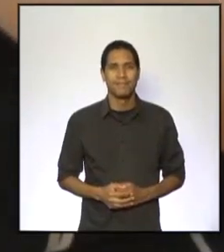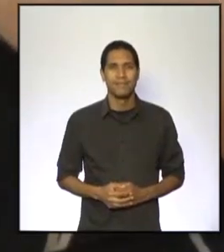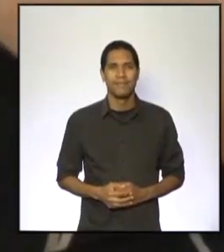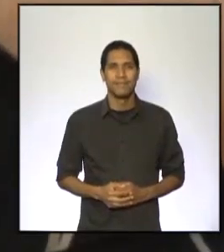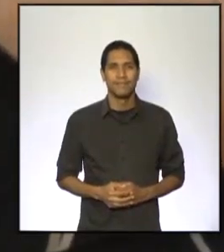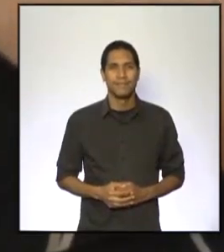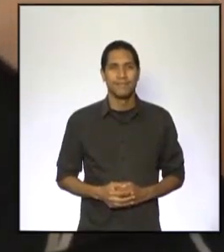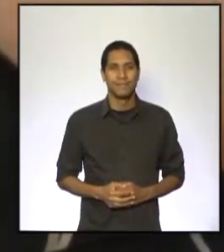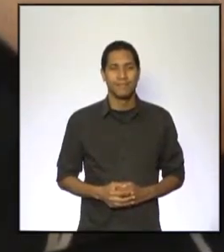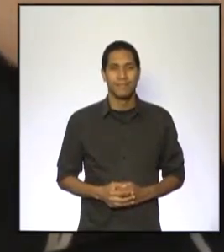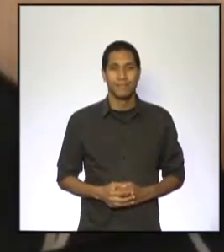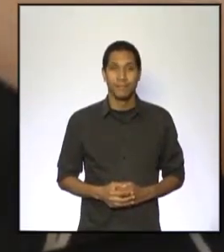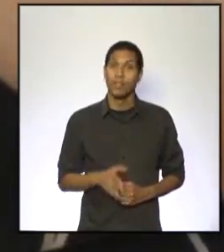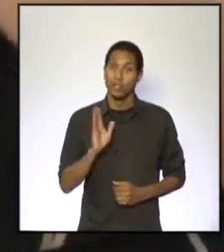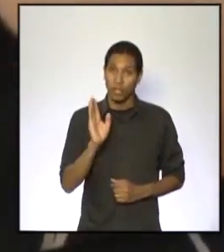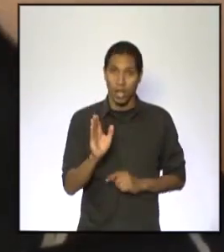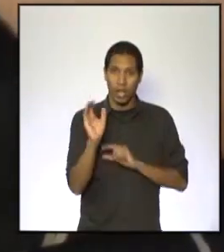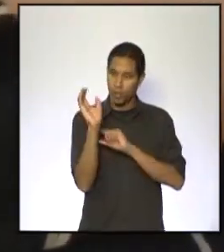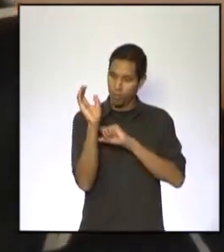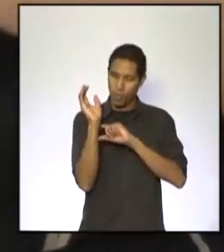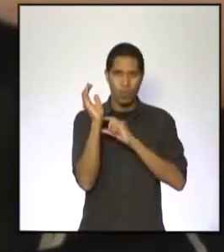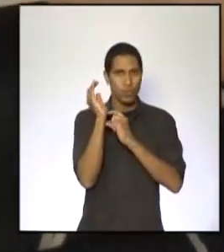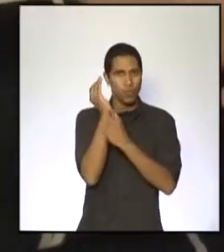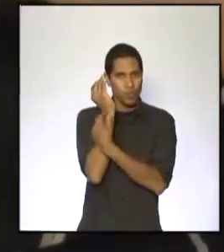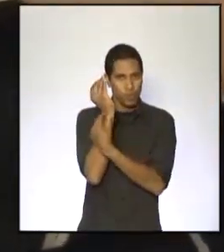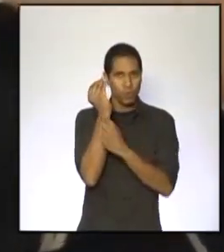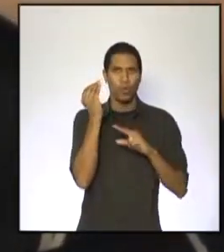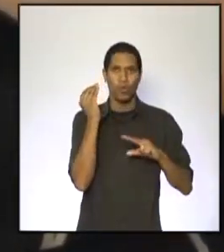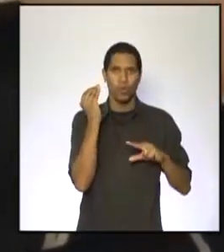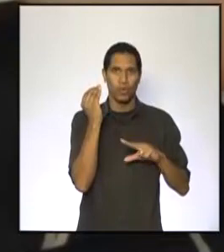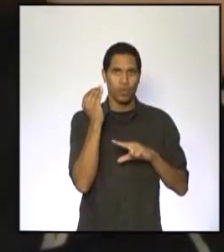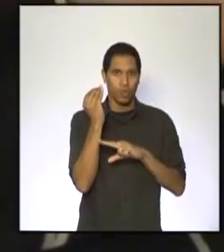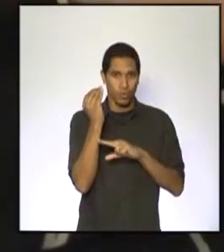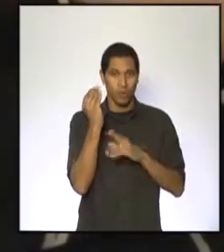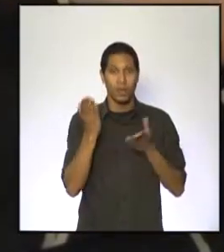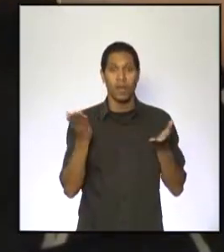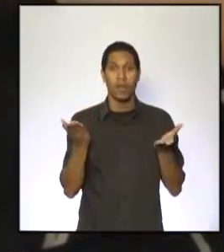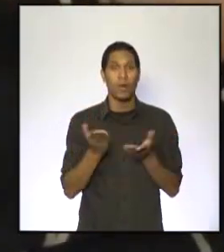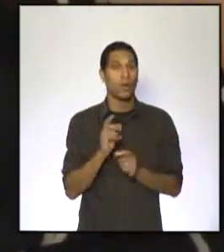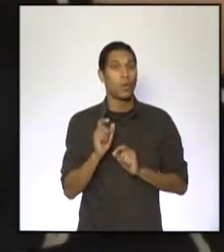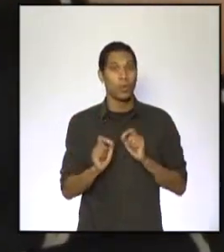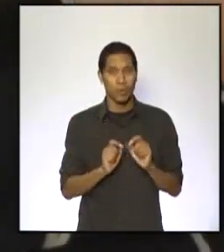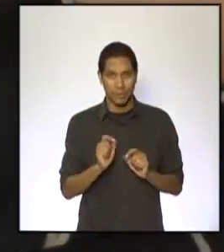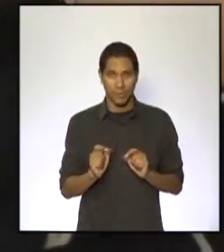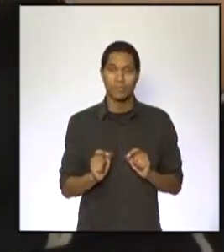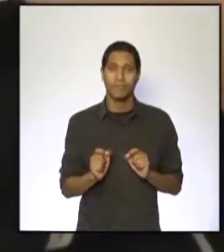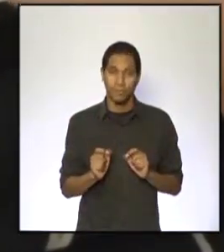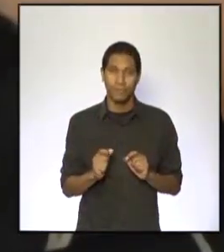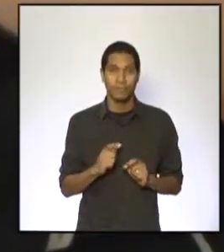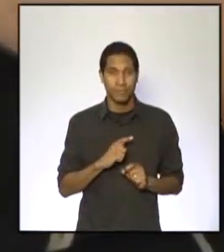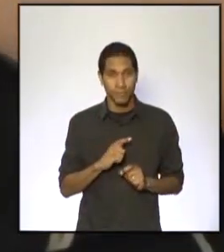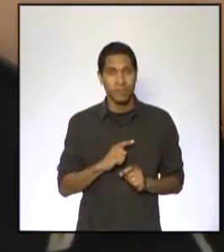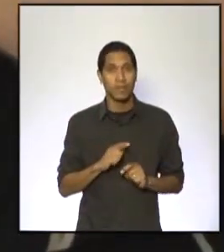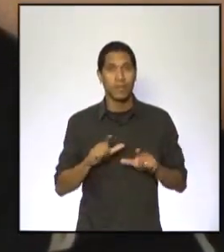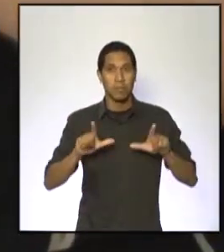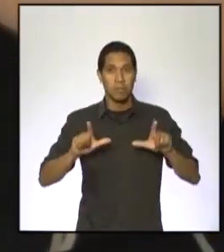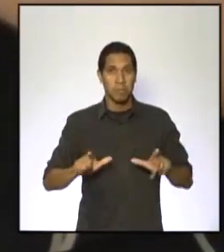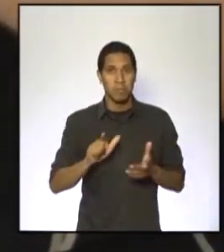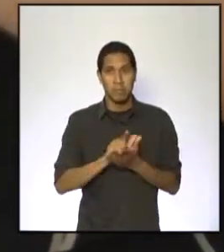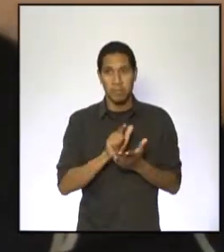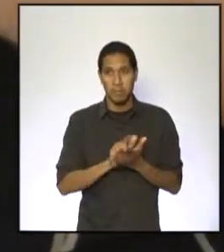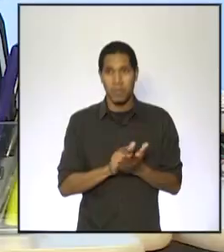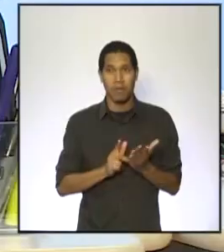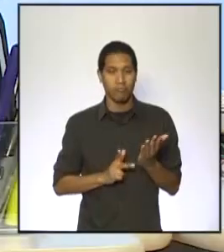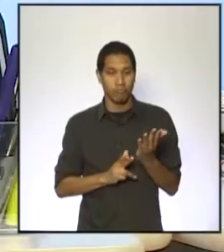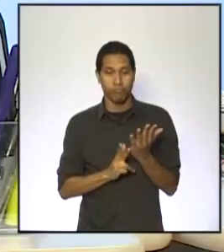Bom, já cortei a parte do punho. Agora eu estou cortando o papelão. Como